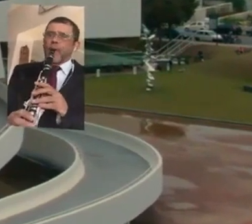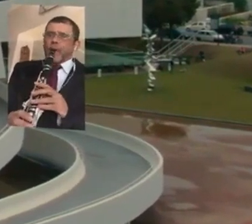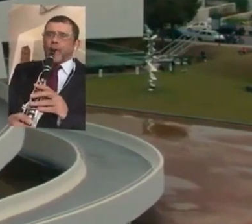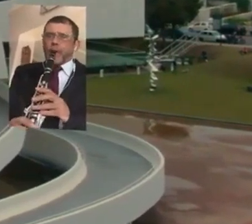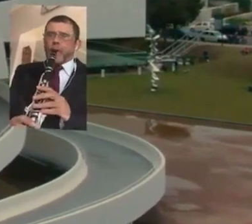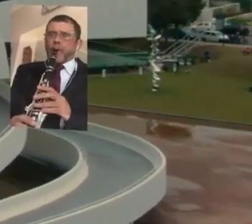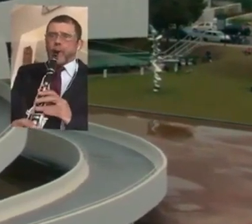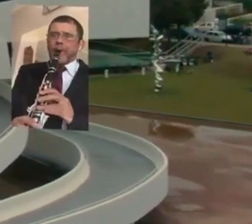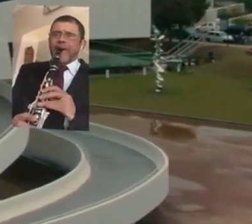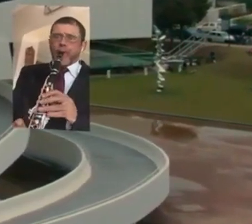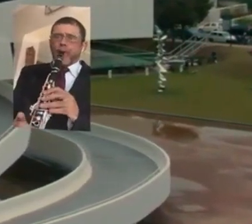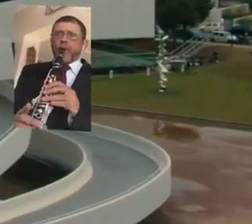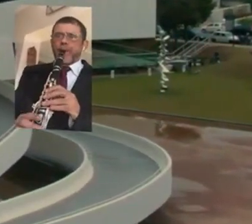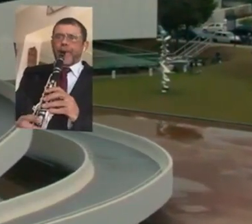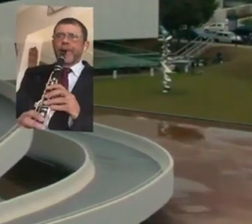você